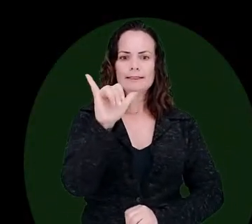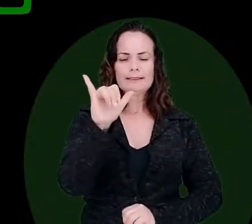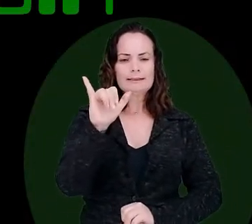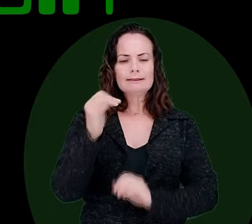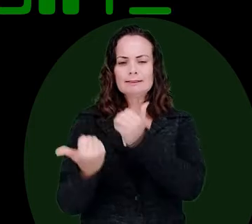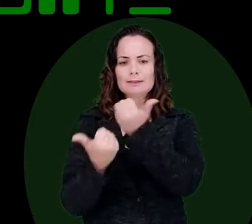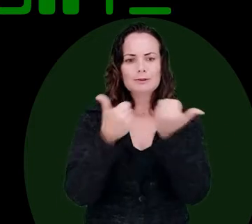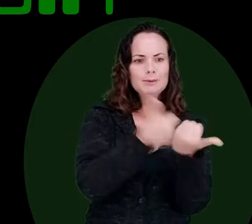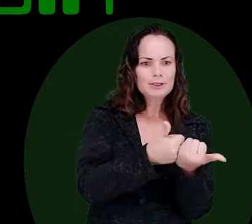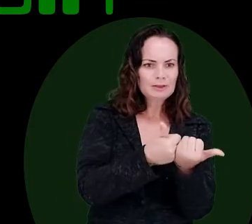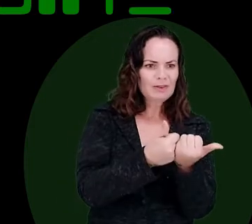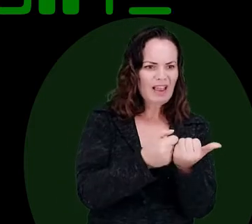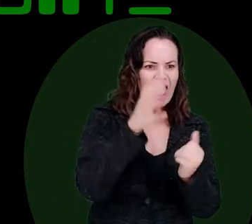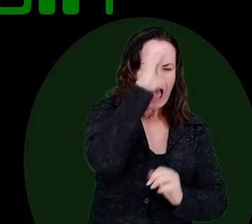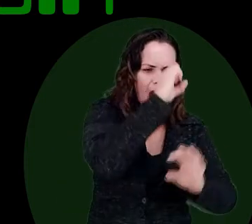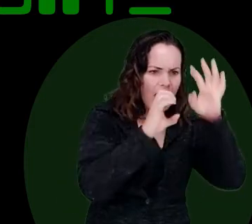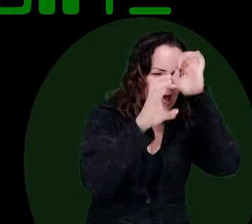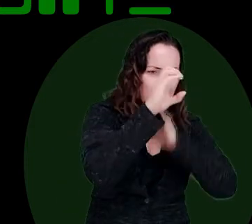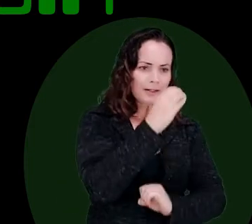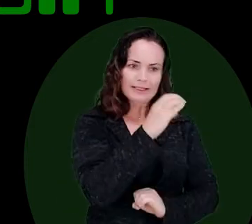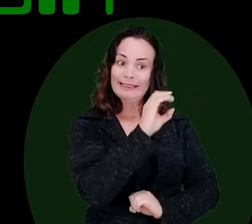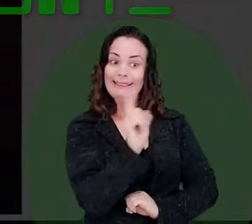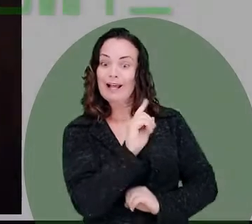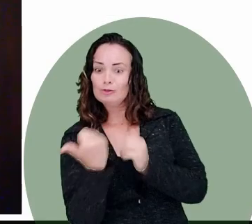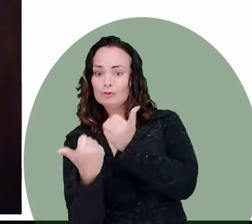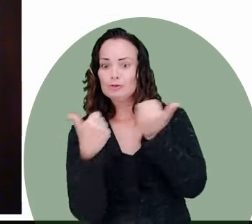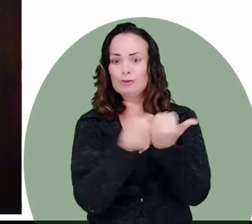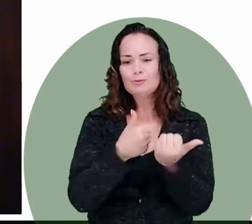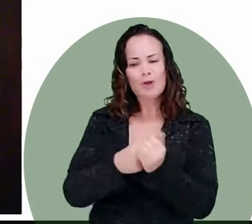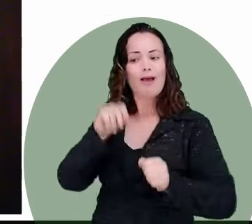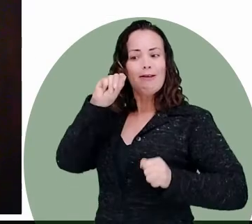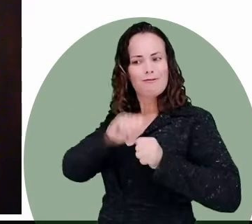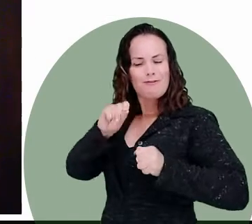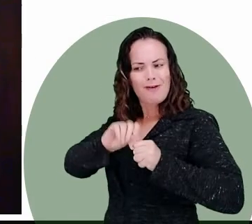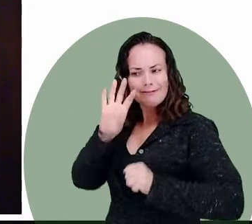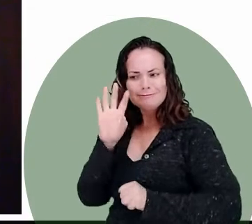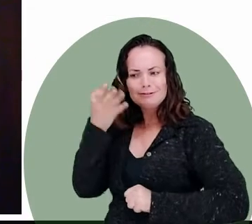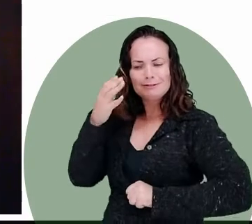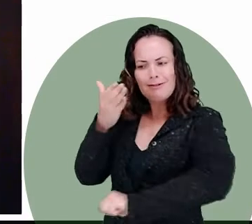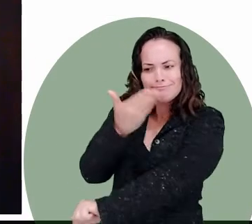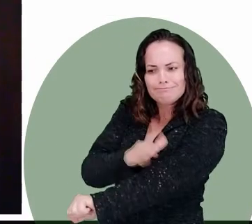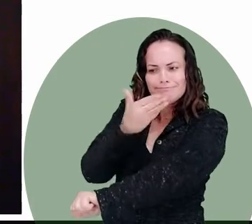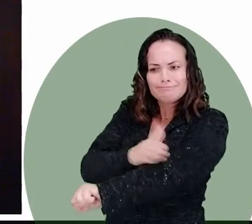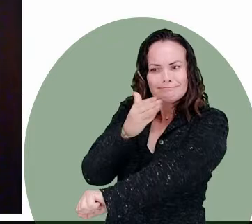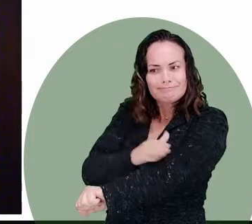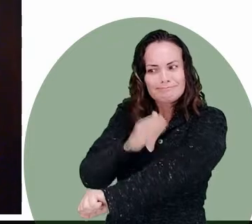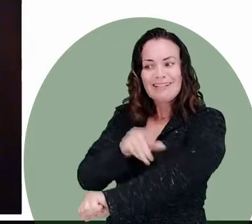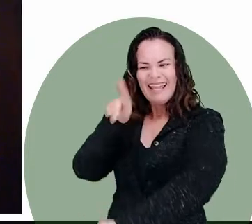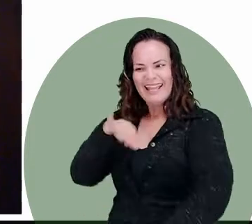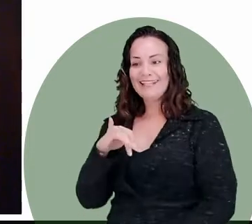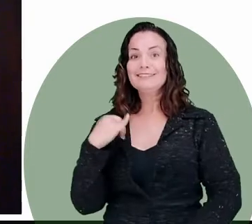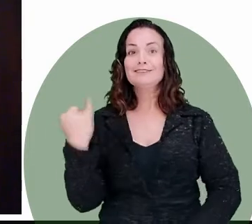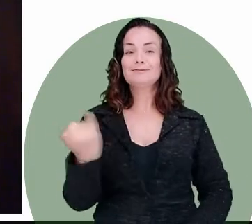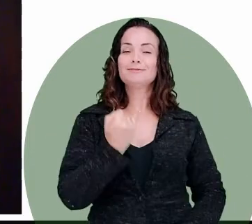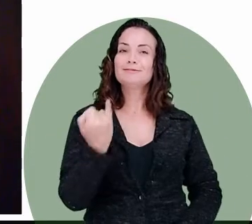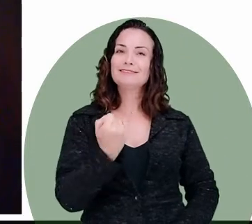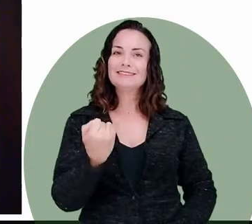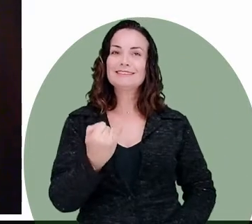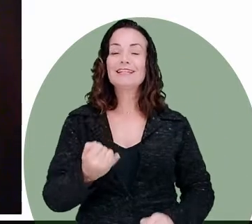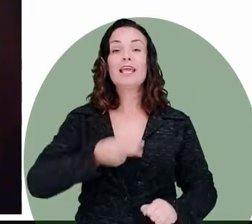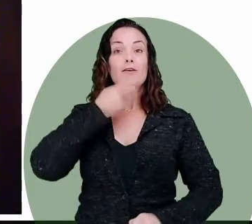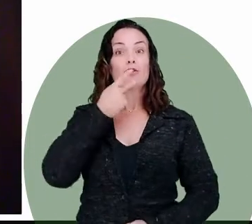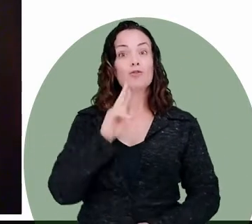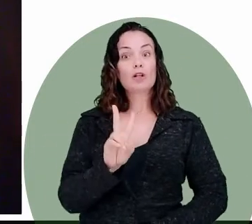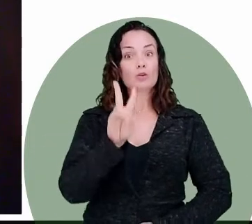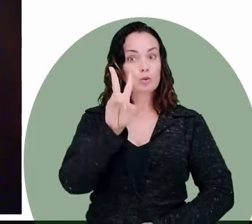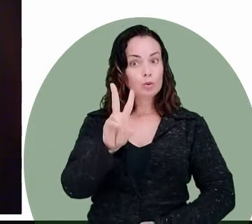fazer ciência. E fazer ciência que realmente importasse. E eu vou citar